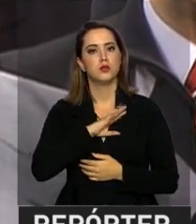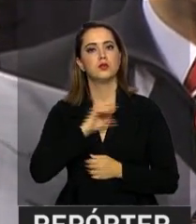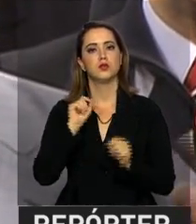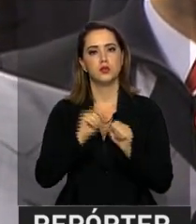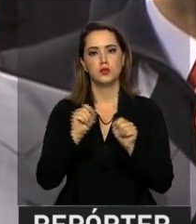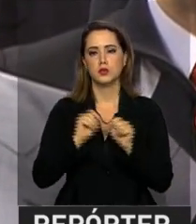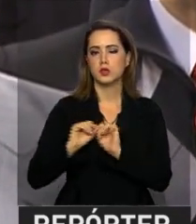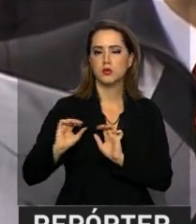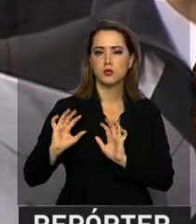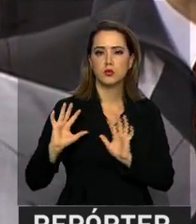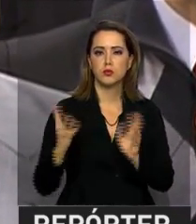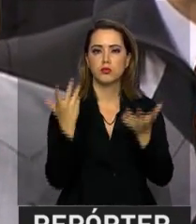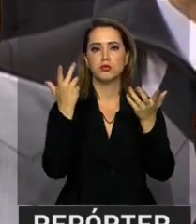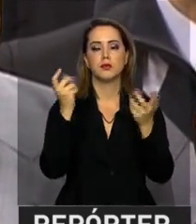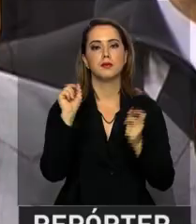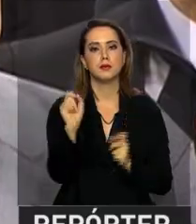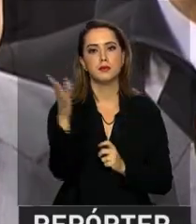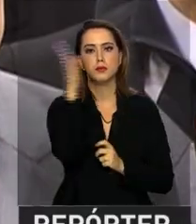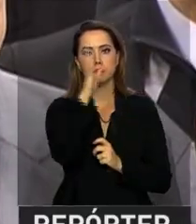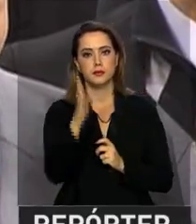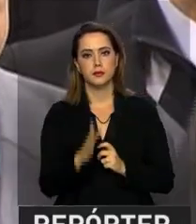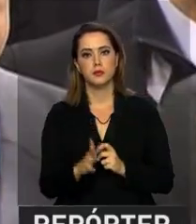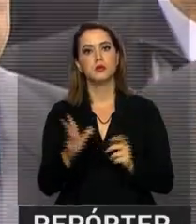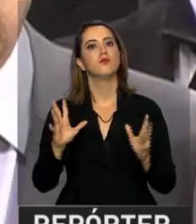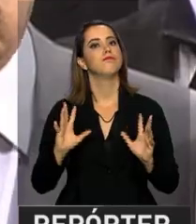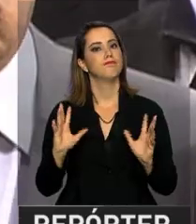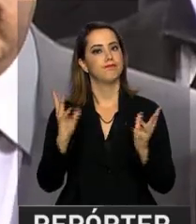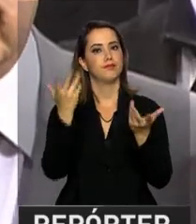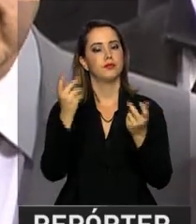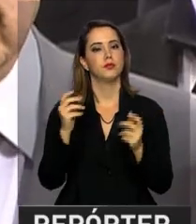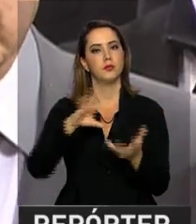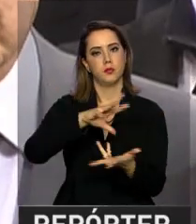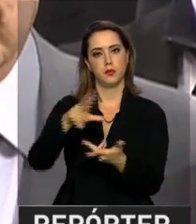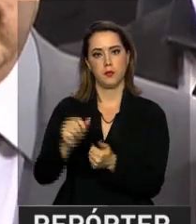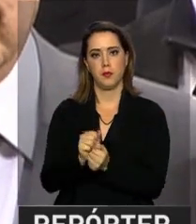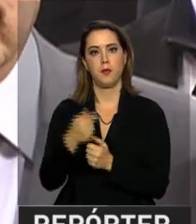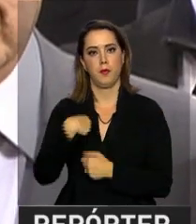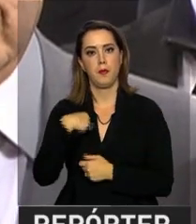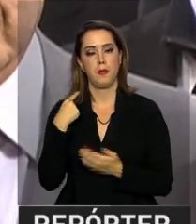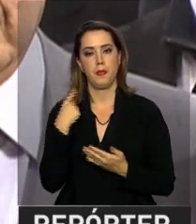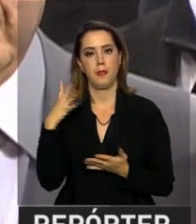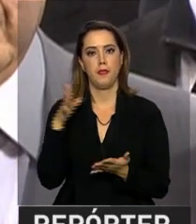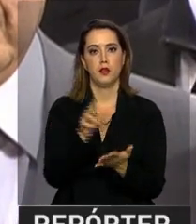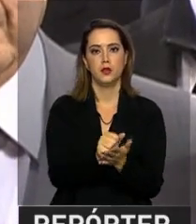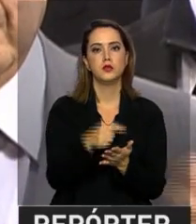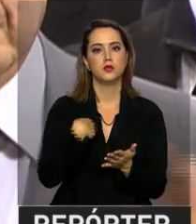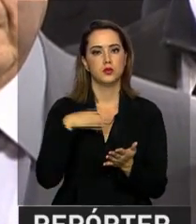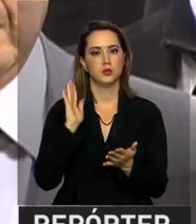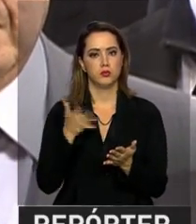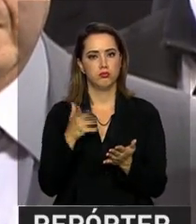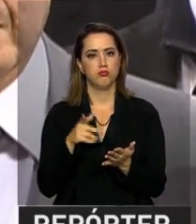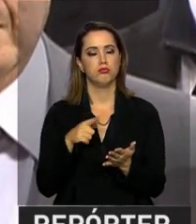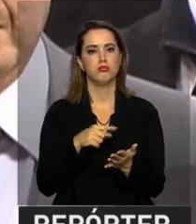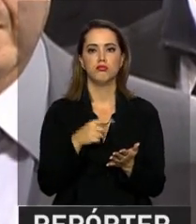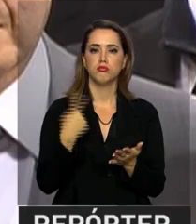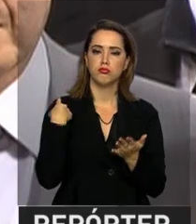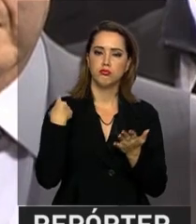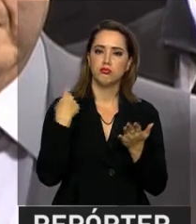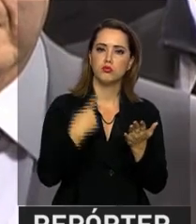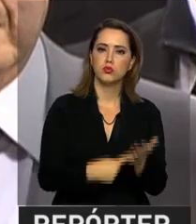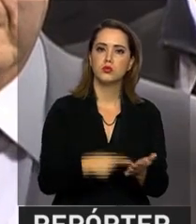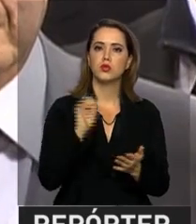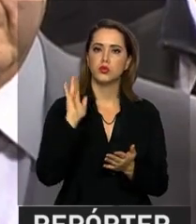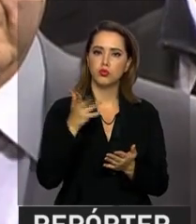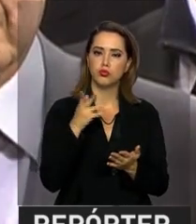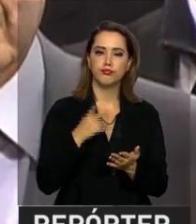um fato extraordinário para o Brasil e para o mundo ao assumir eu tomei providências como se fora definitivo e